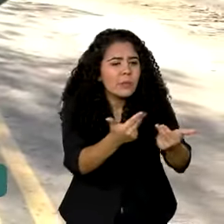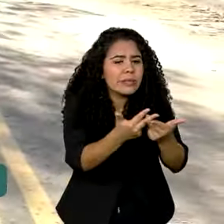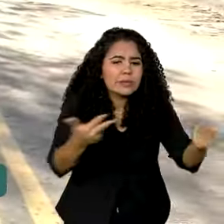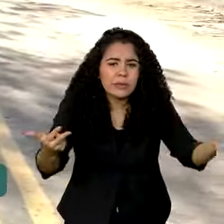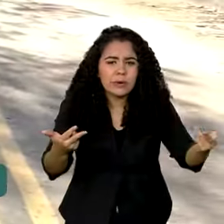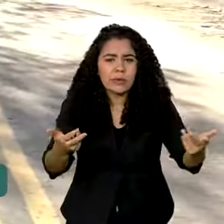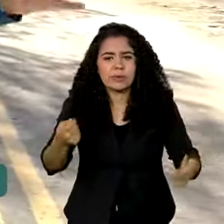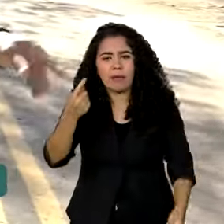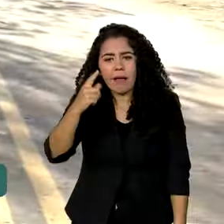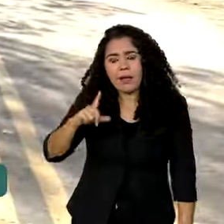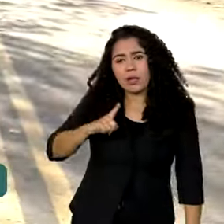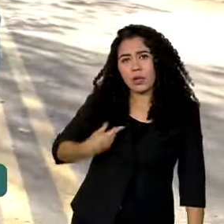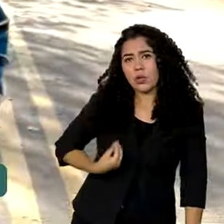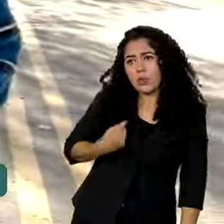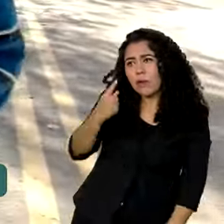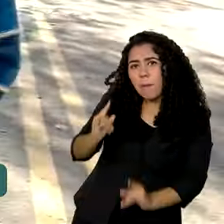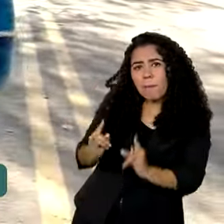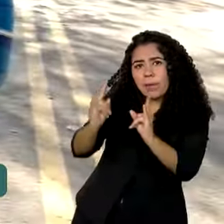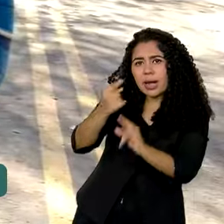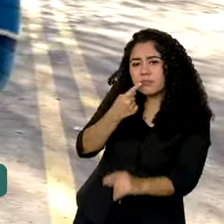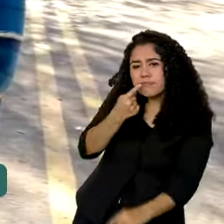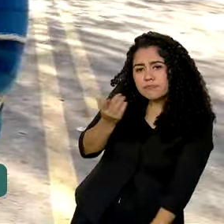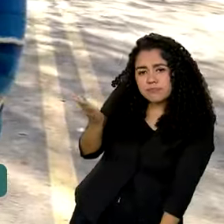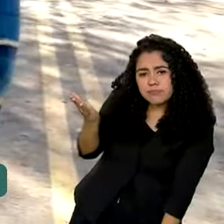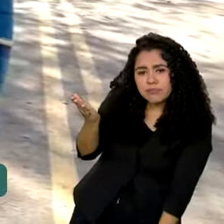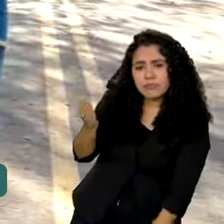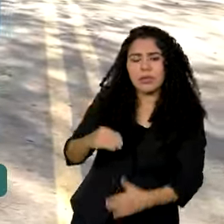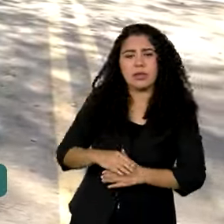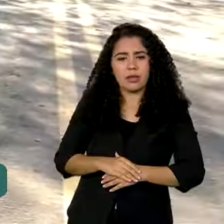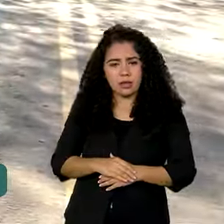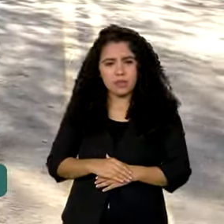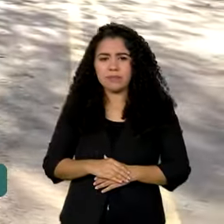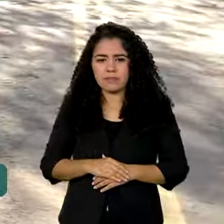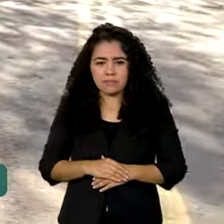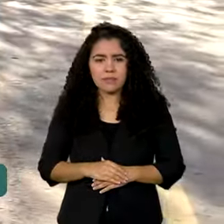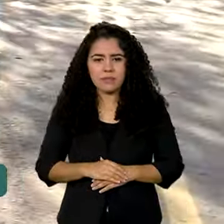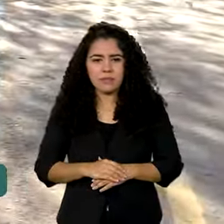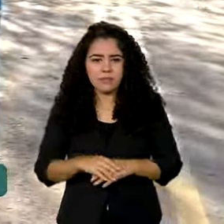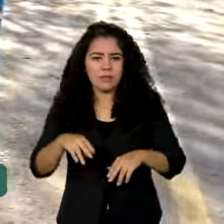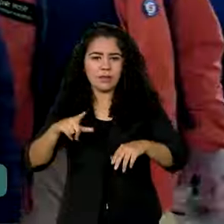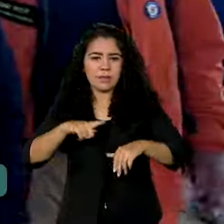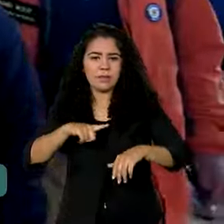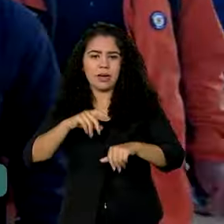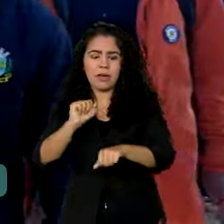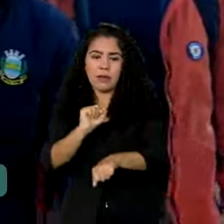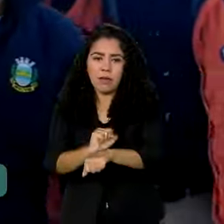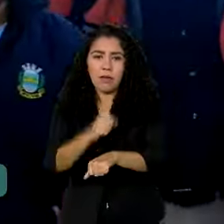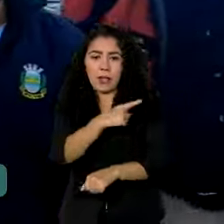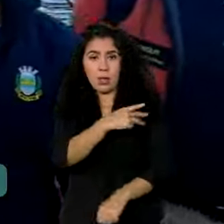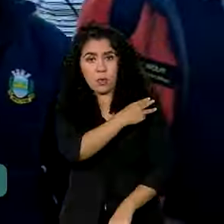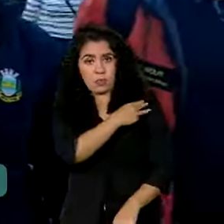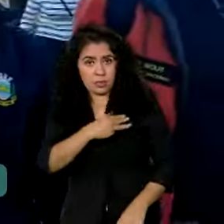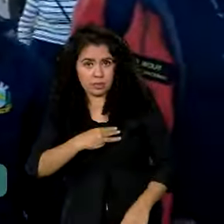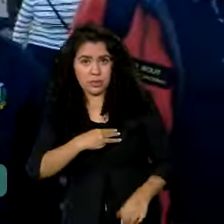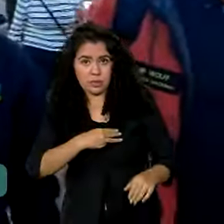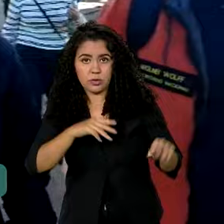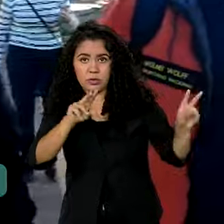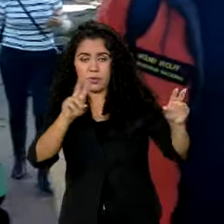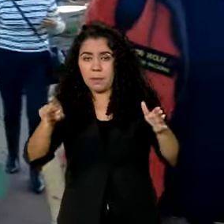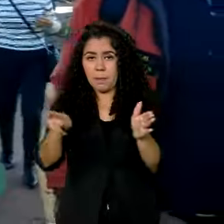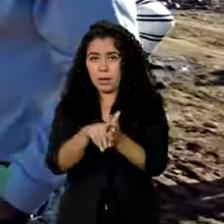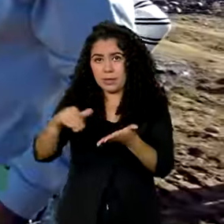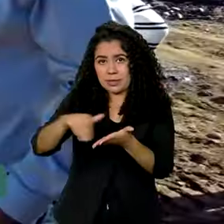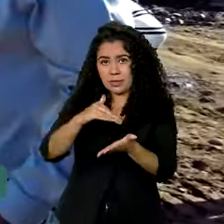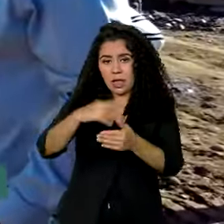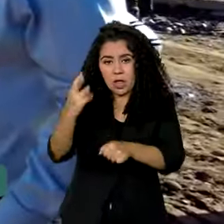ó, no prédio ali, né, ali atrás ali, para se livrar da enchente ali. O ministro da Reconstrução visitou a área